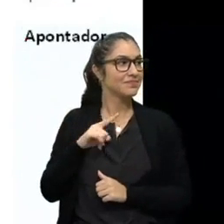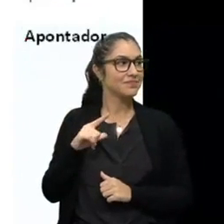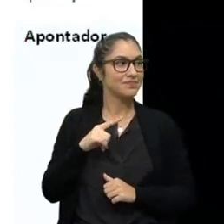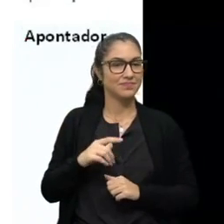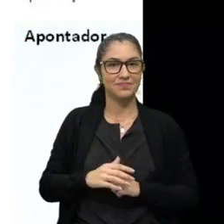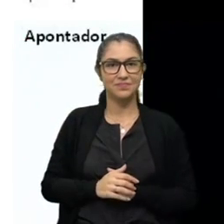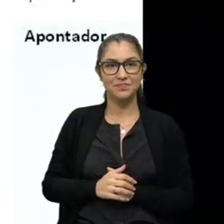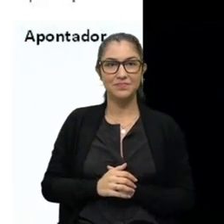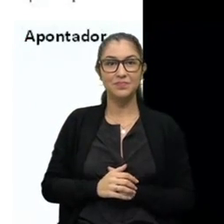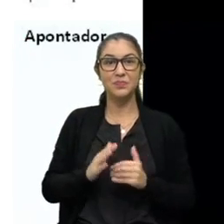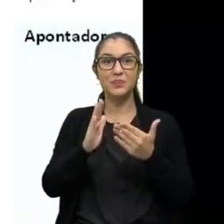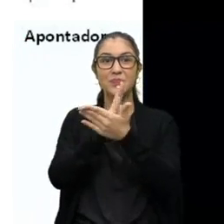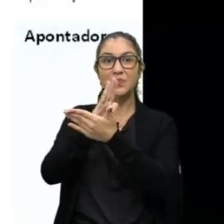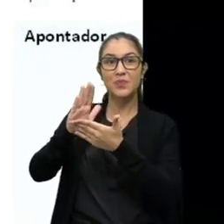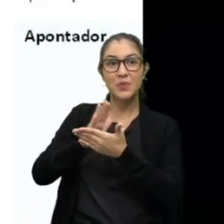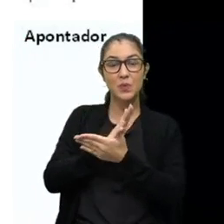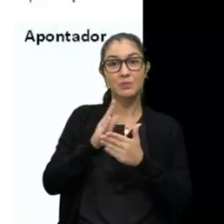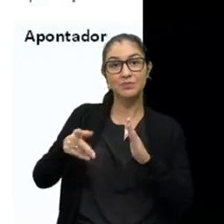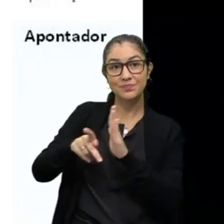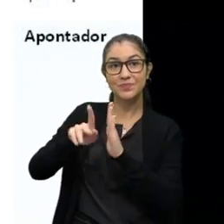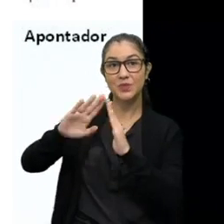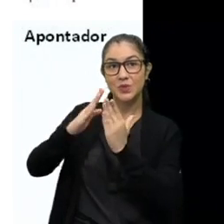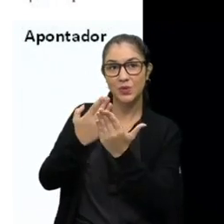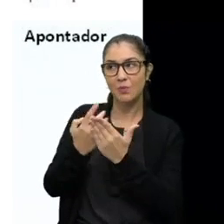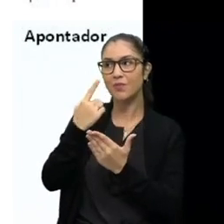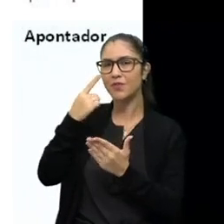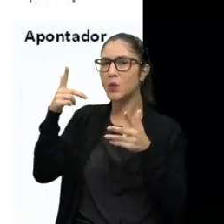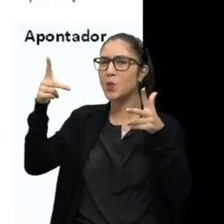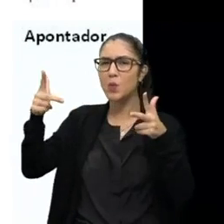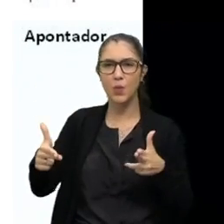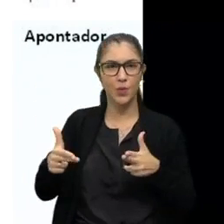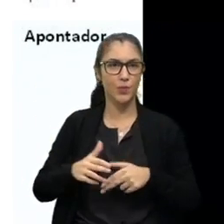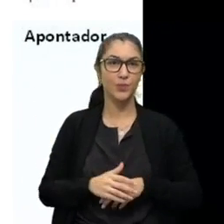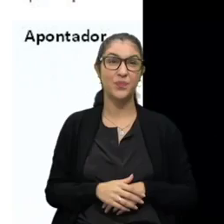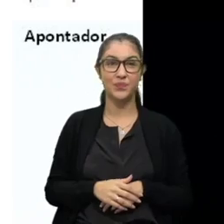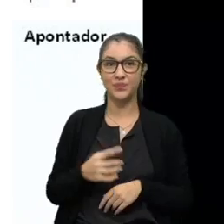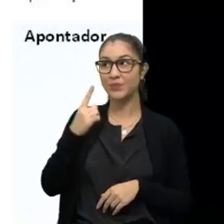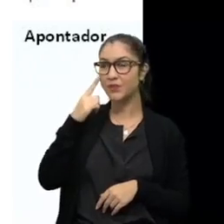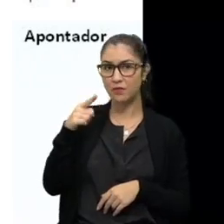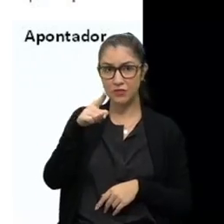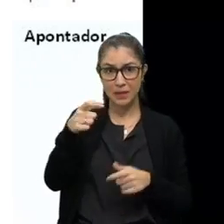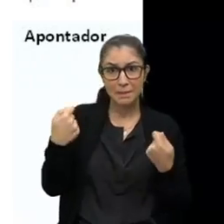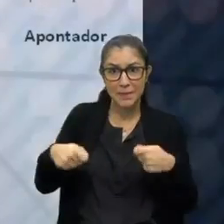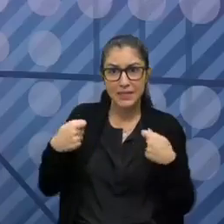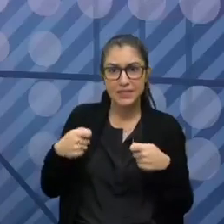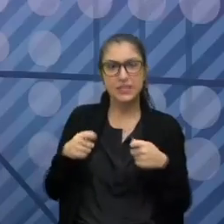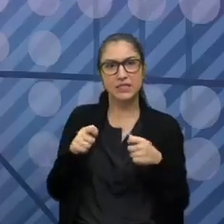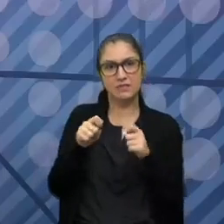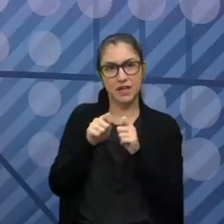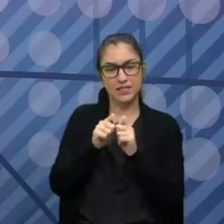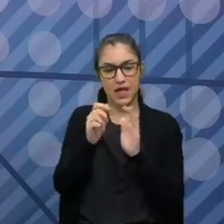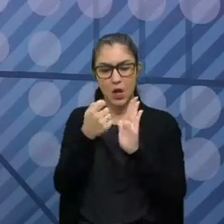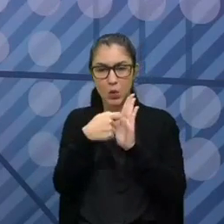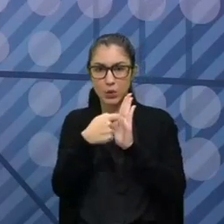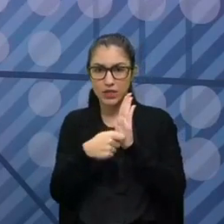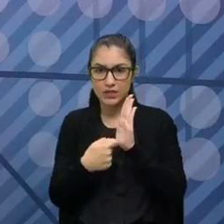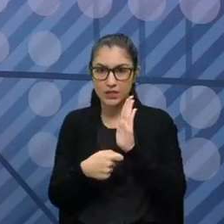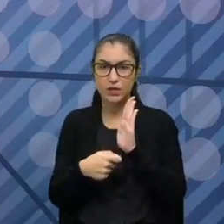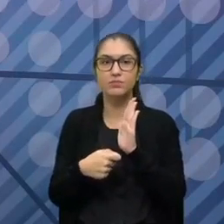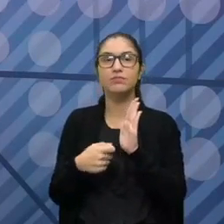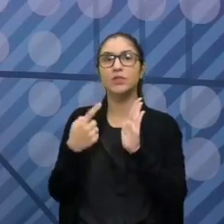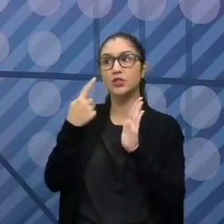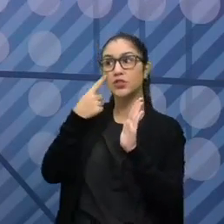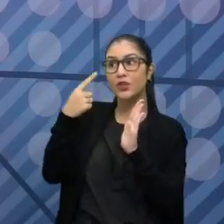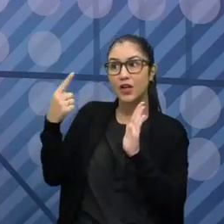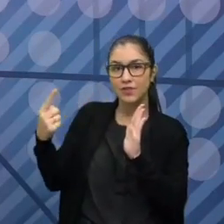ainda alguns objetos escolares. Vamos fazer da mesma forma. Observe, se você precisa, faça alguma anotação no seu material. Nós